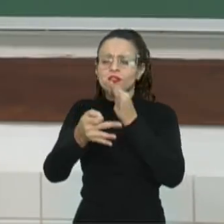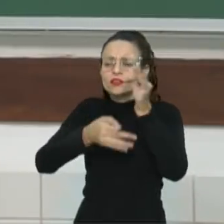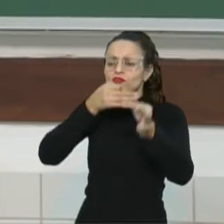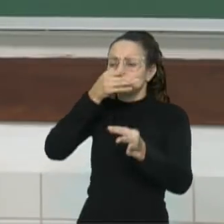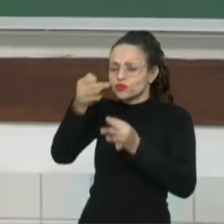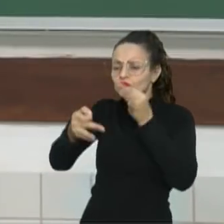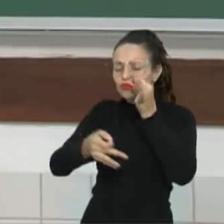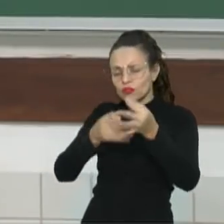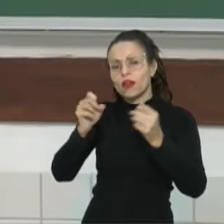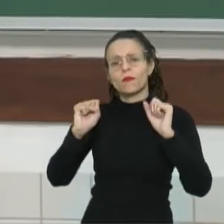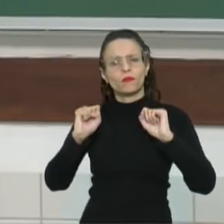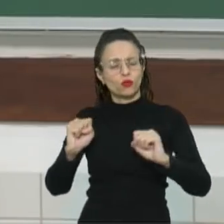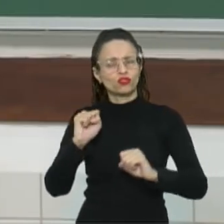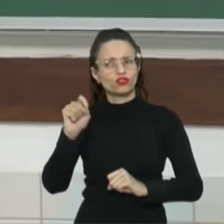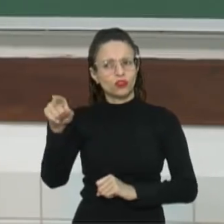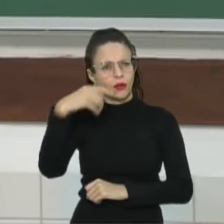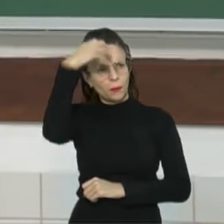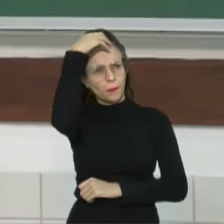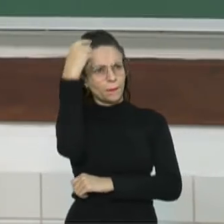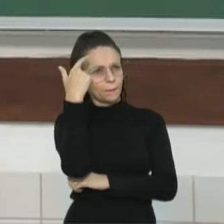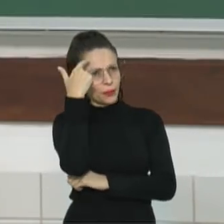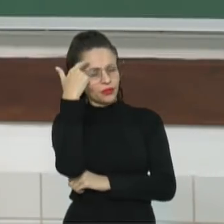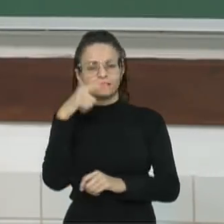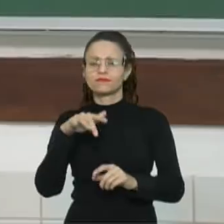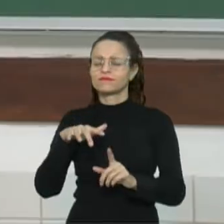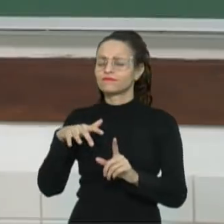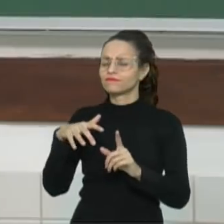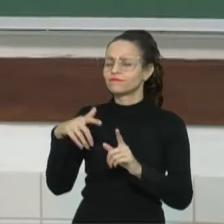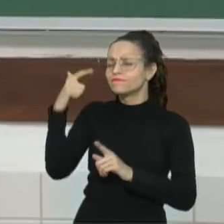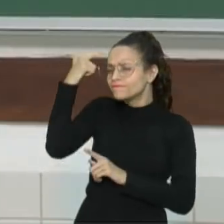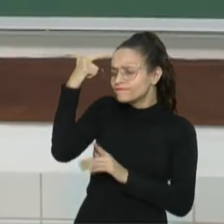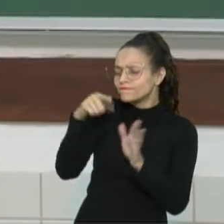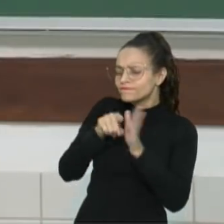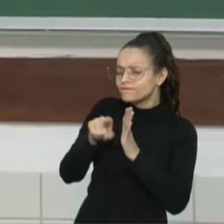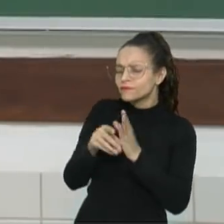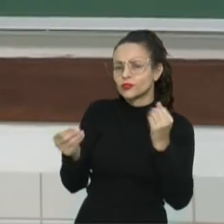podiam fazê-lo questionar, né, a sociedade da época.